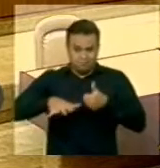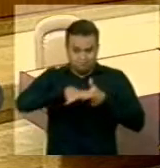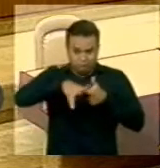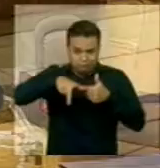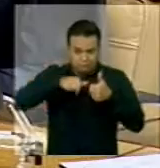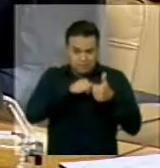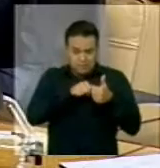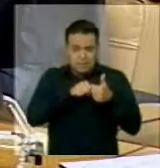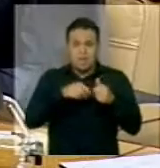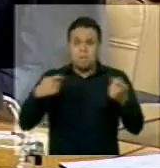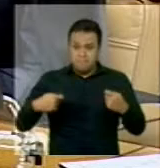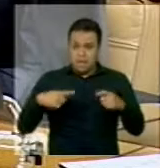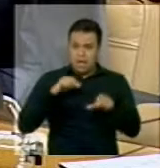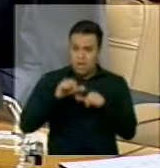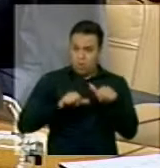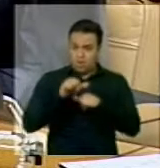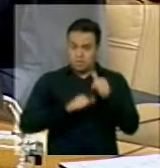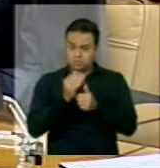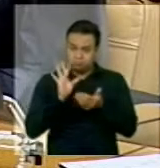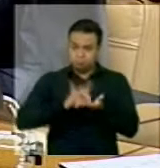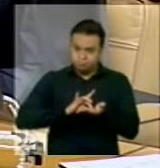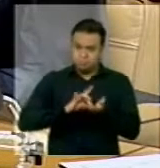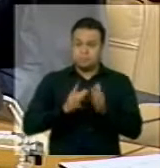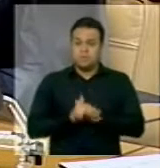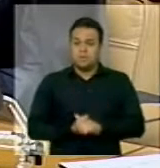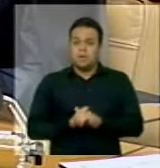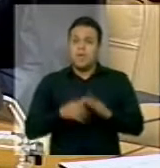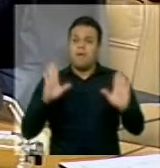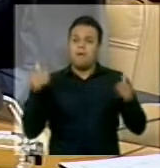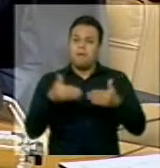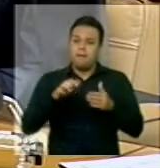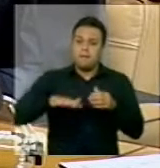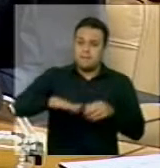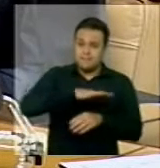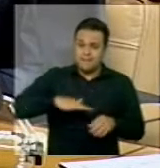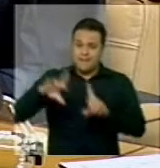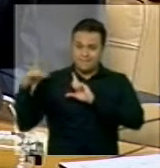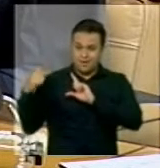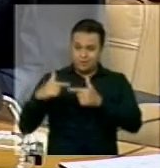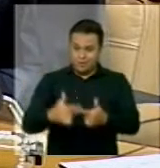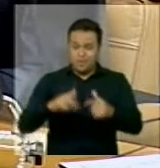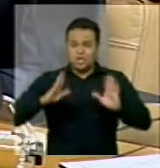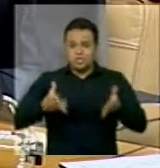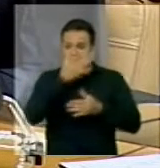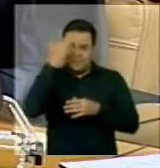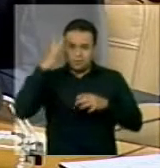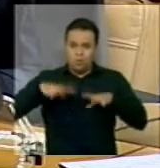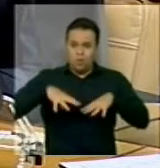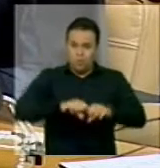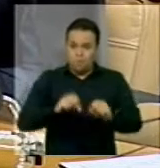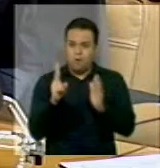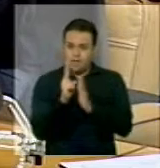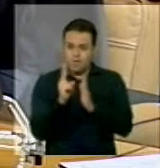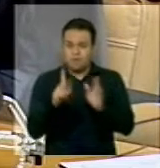de regulação fundiária, mantendo apenas referência às terras tradicionalmente ocupadas por populações